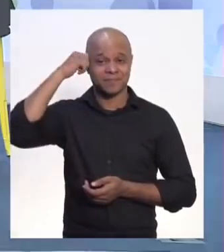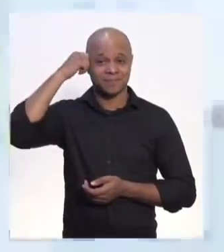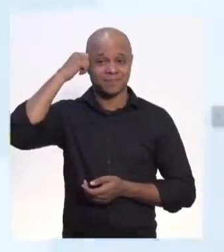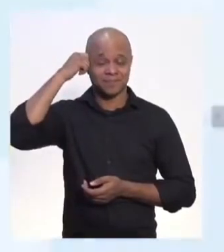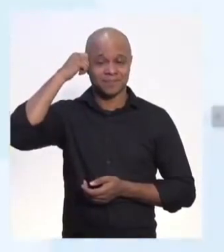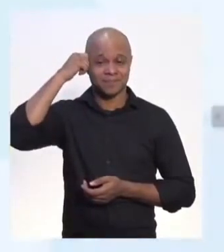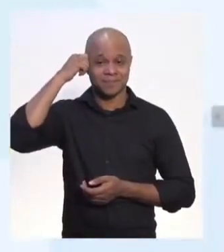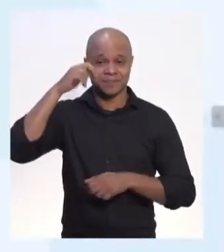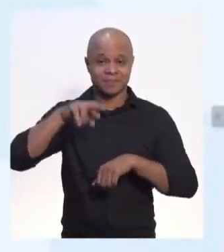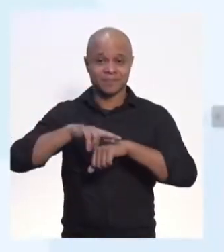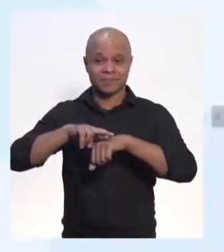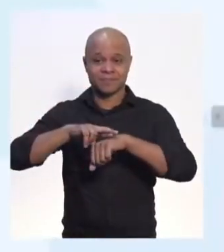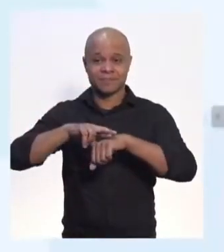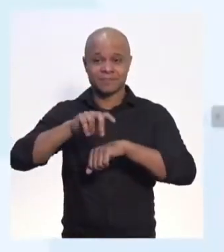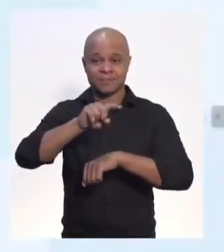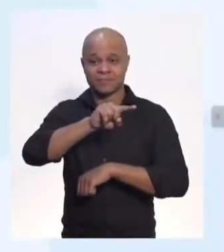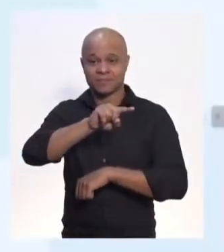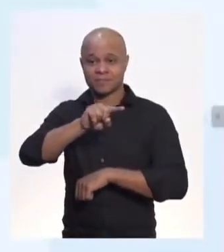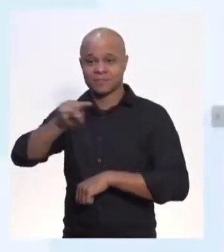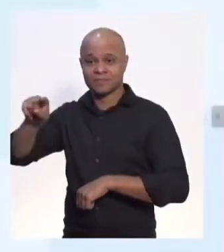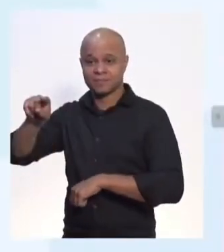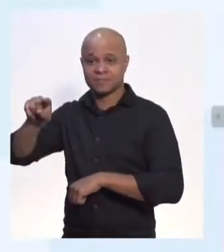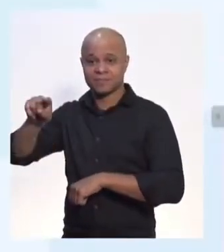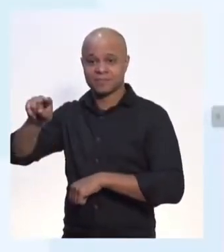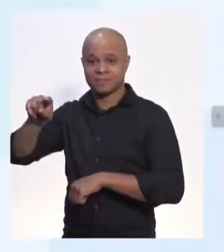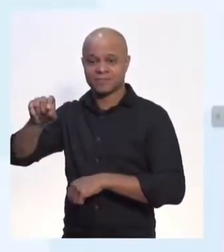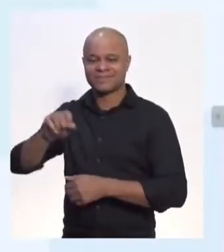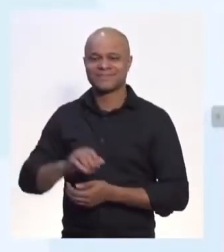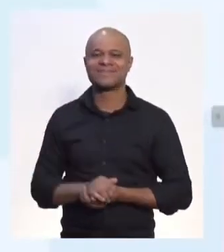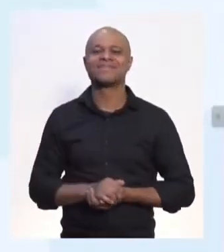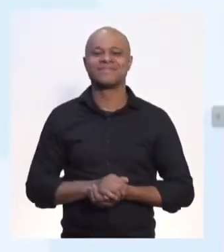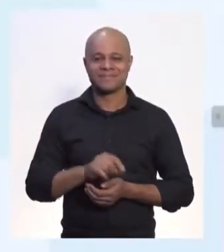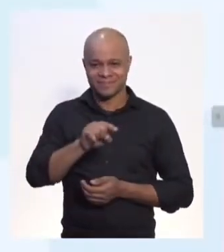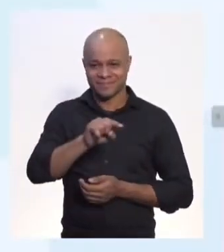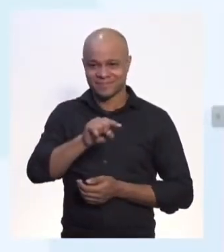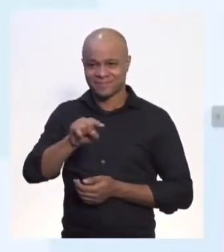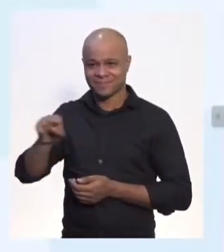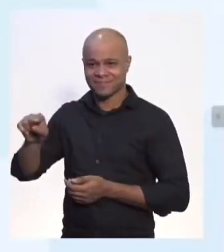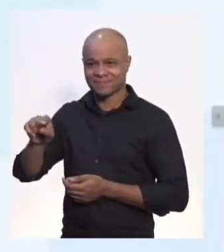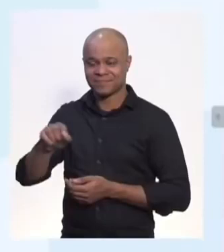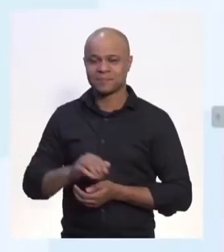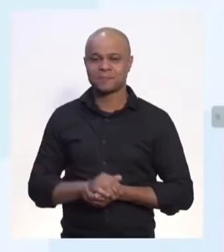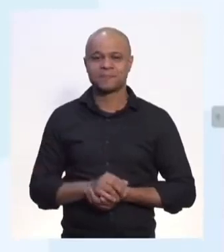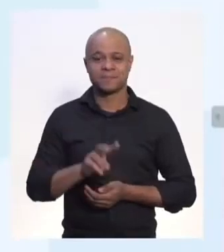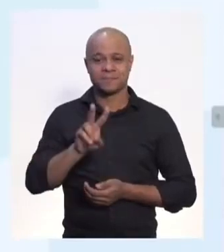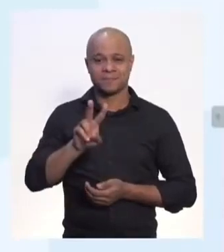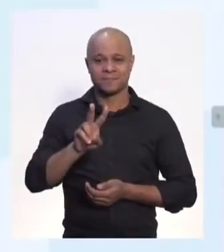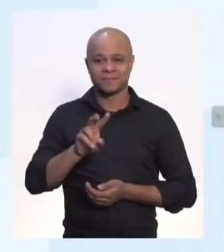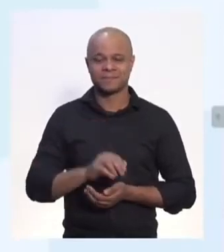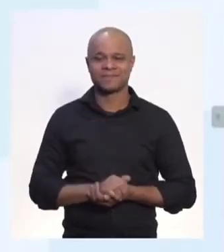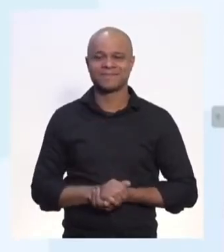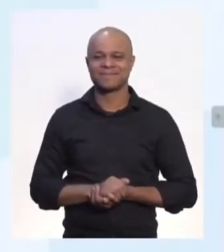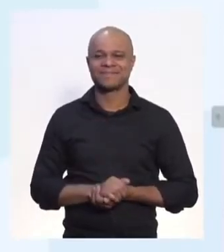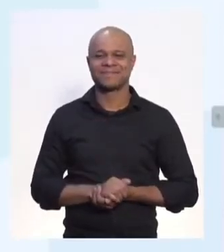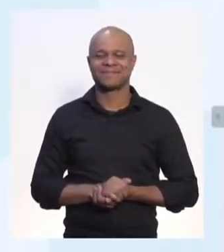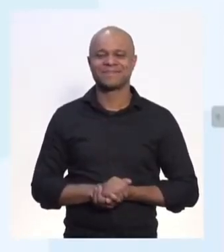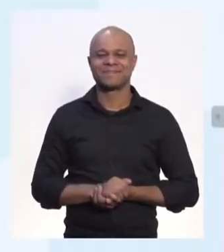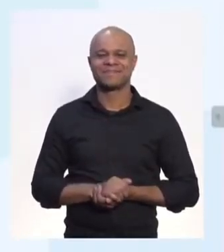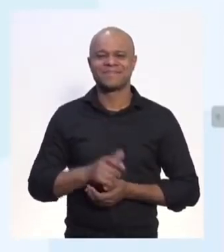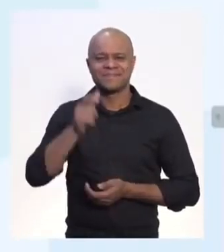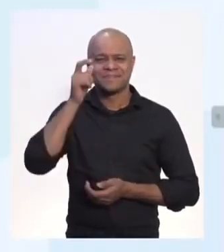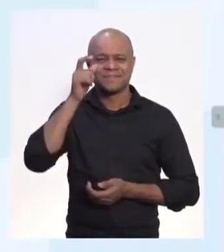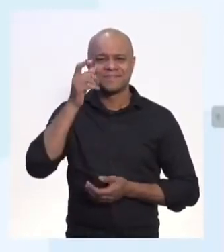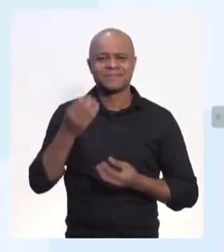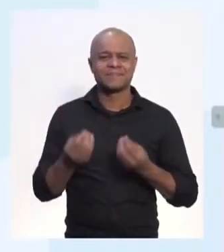e roxa. Então, aqui, ó, a preta e a roxa, no sentido transversal pela definição. E aí, o que você observa?